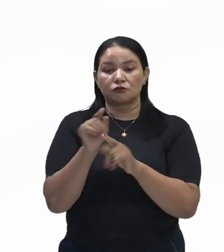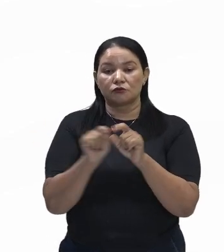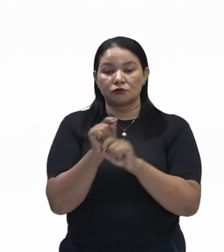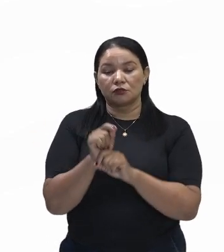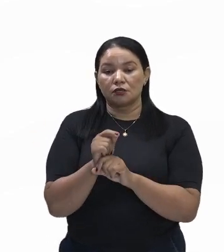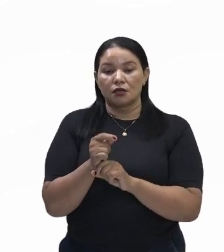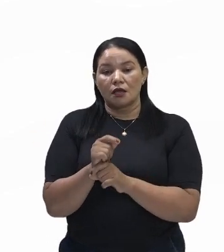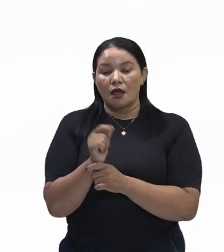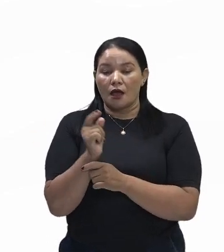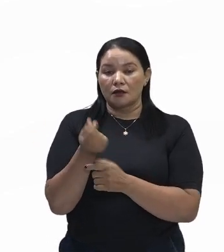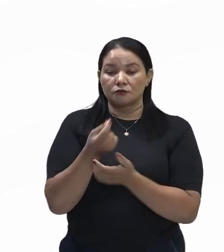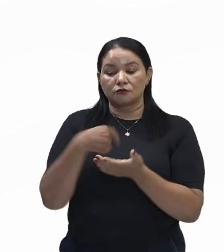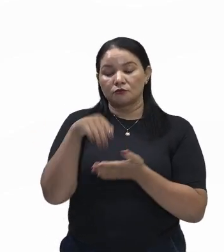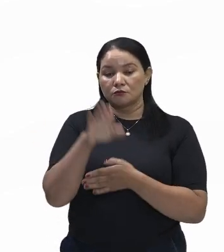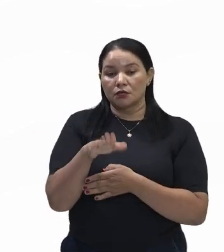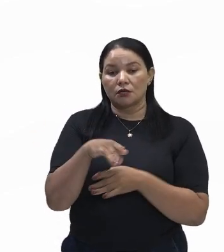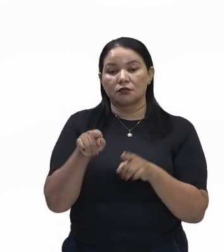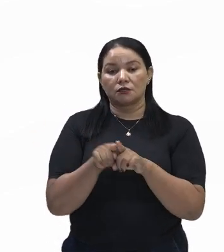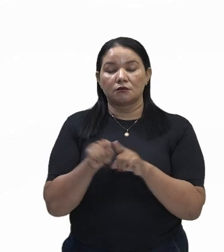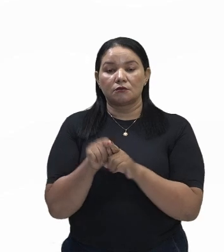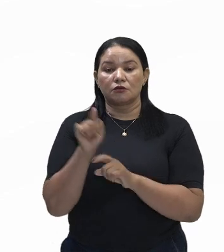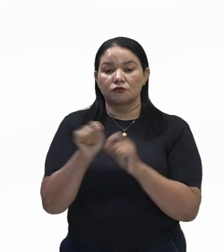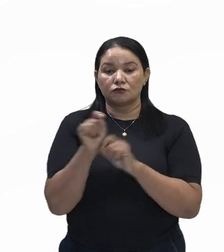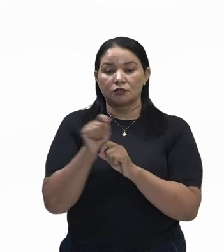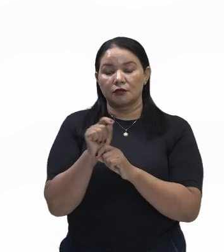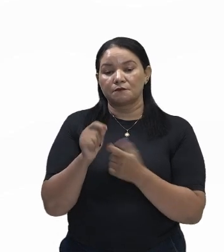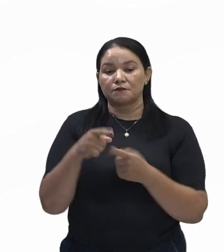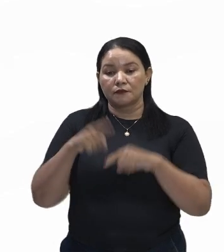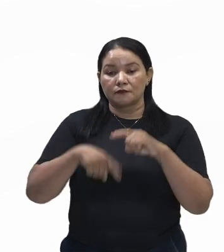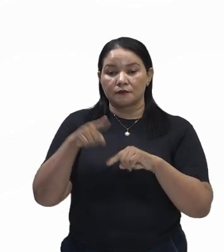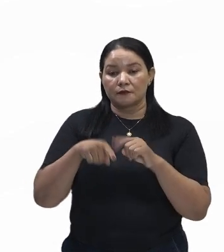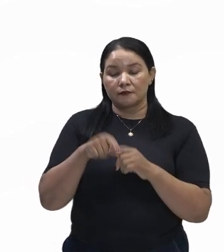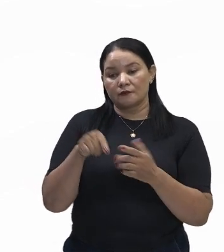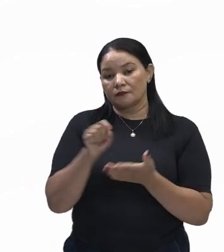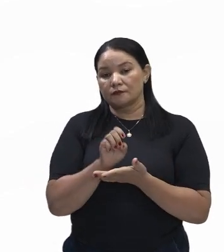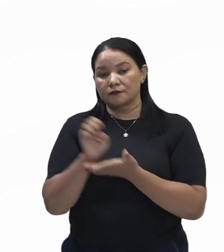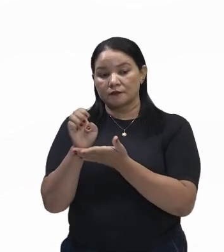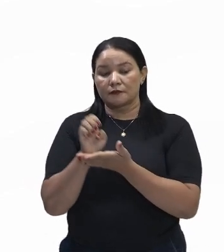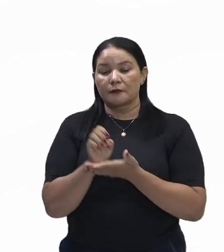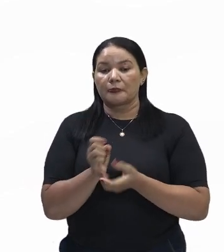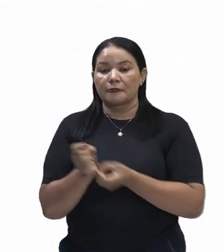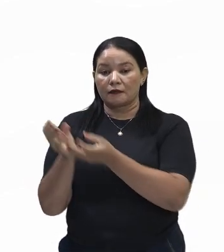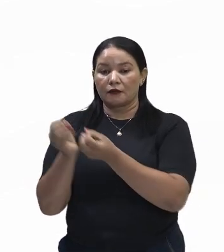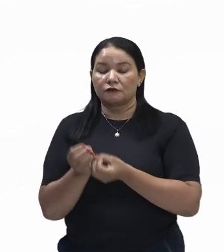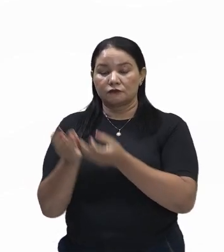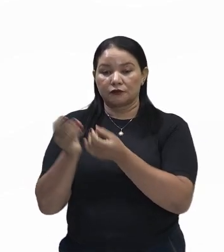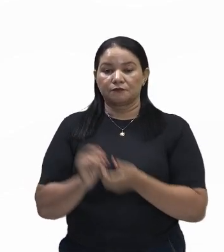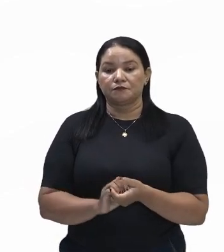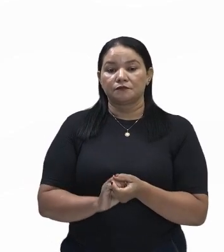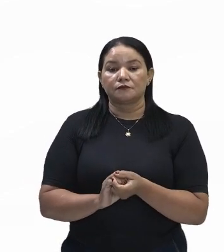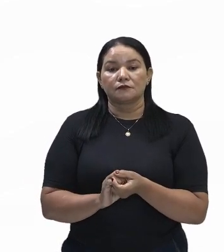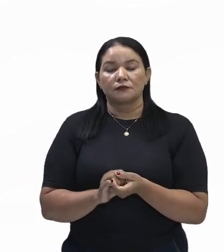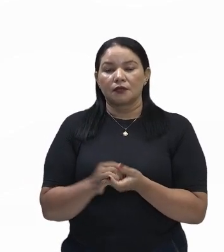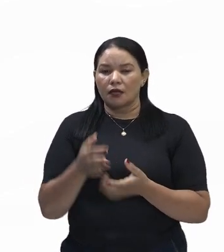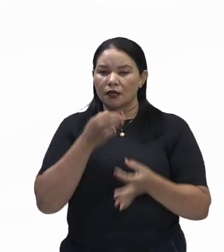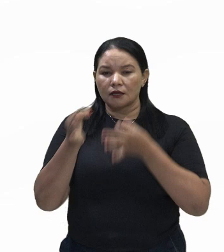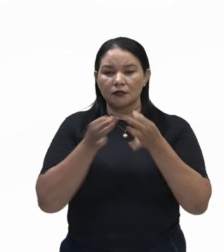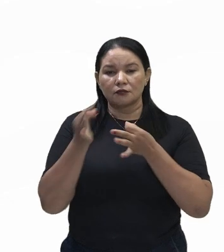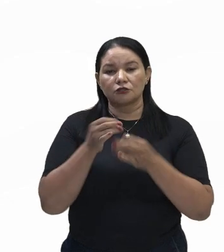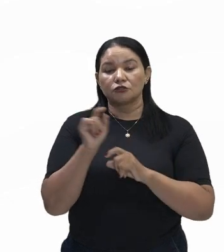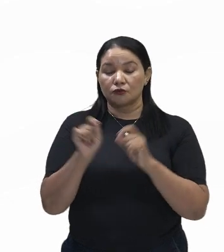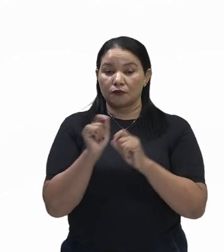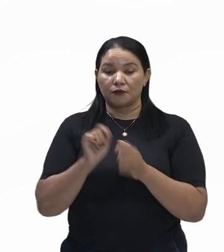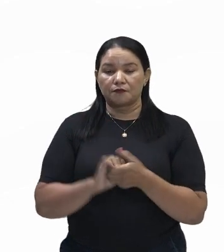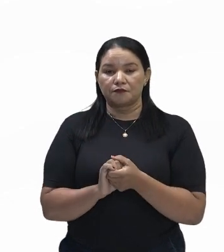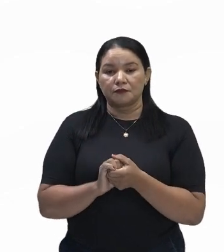mais barato para o escoamento desses produtos, ok? Em relação às críticas, vamos lá.